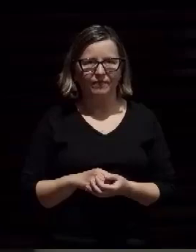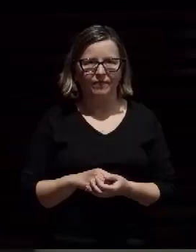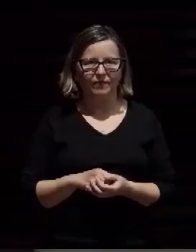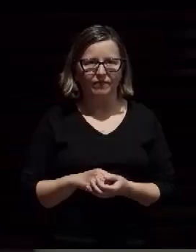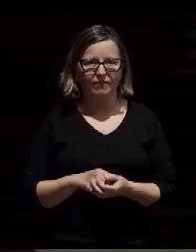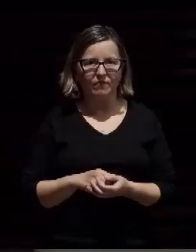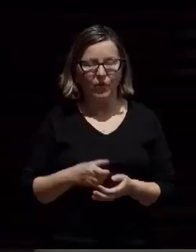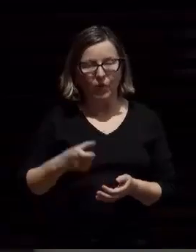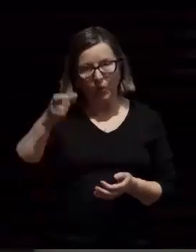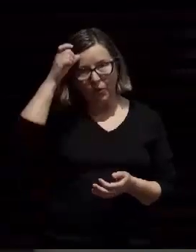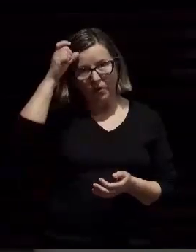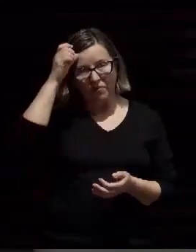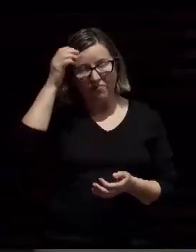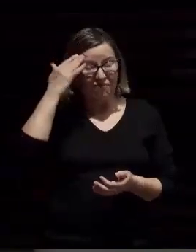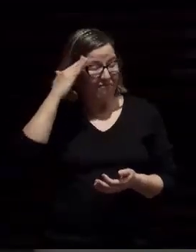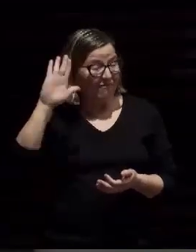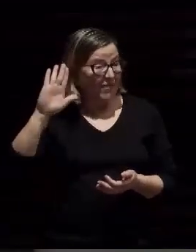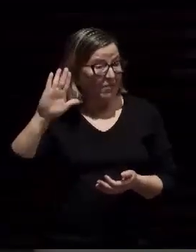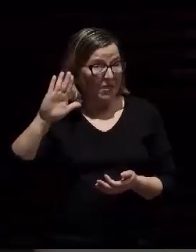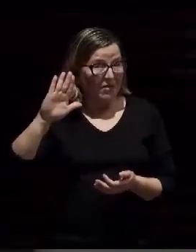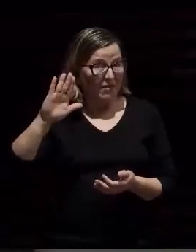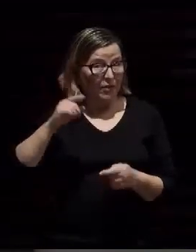O diabo não sabia. Se ele